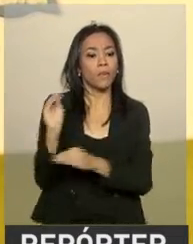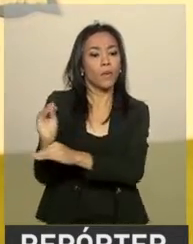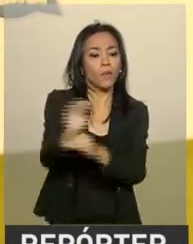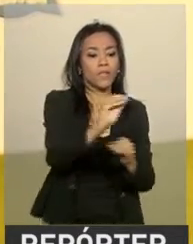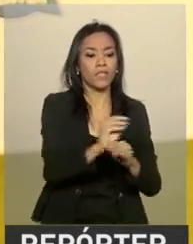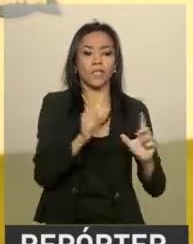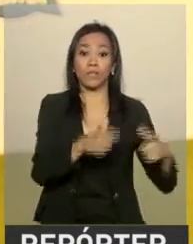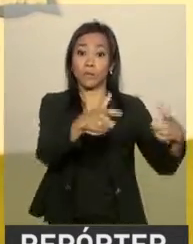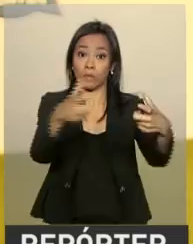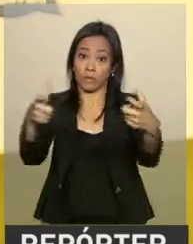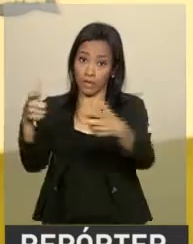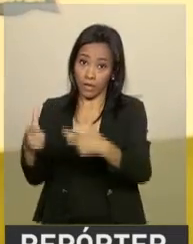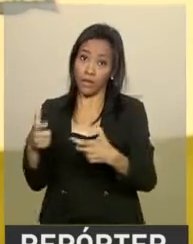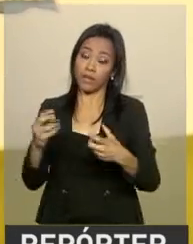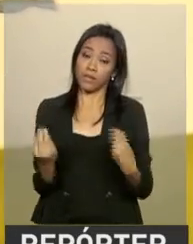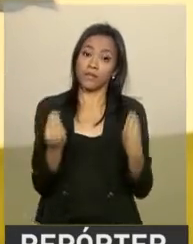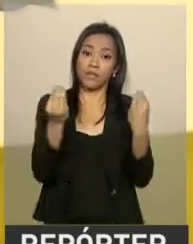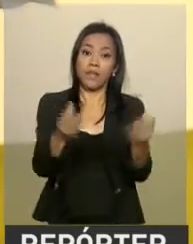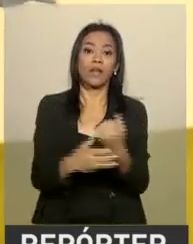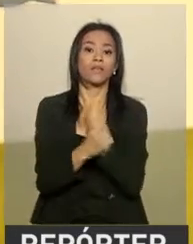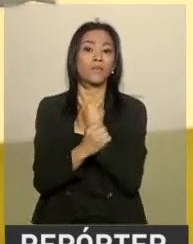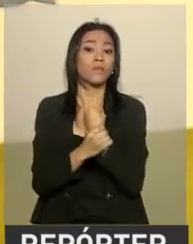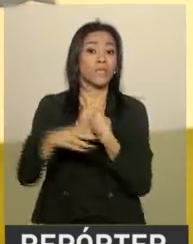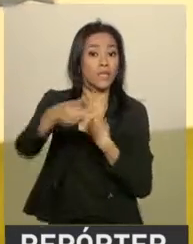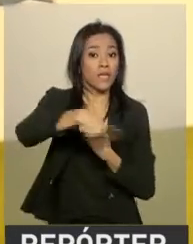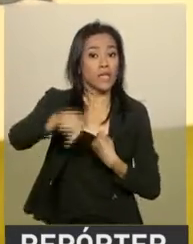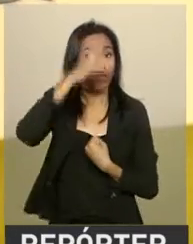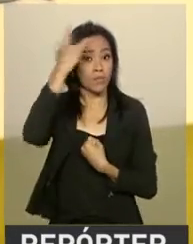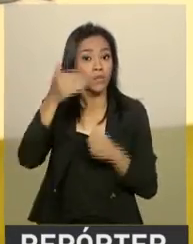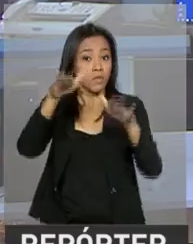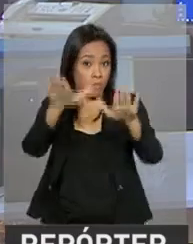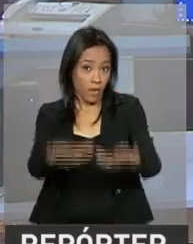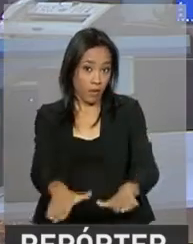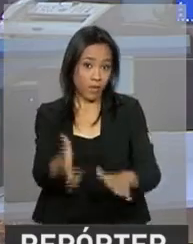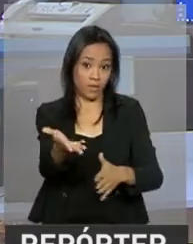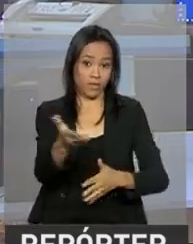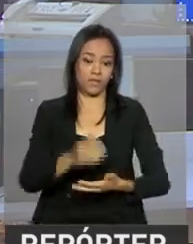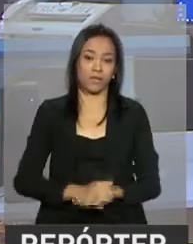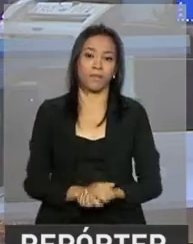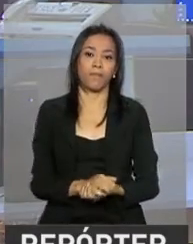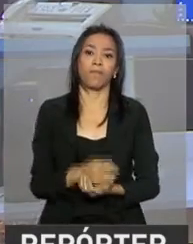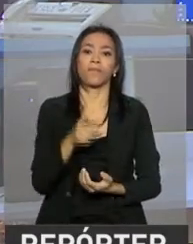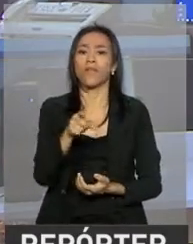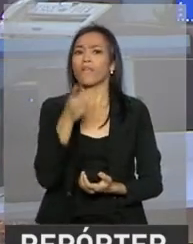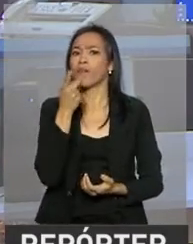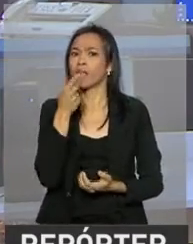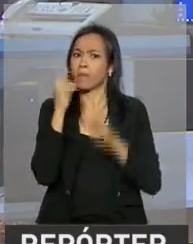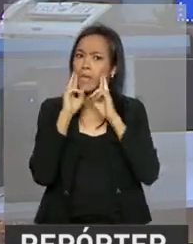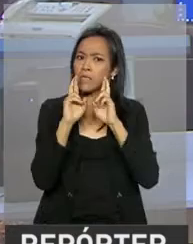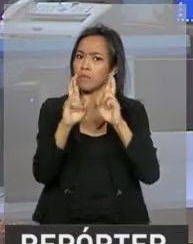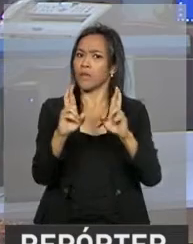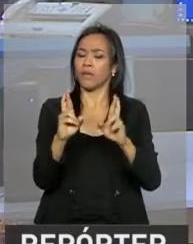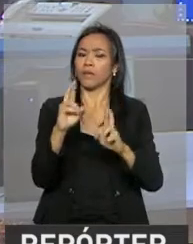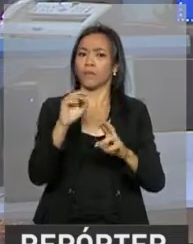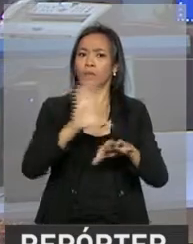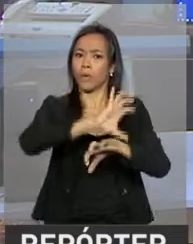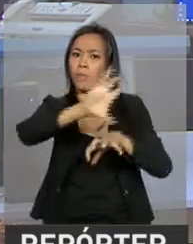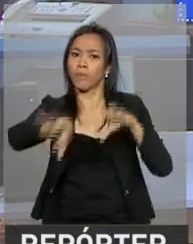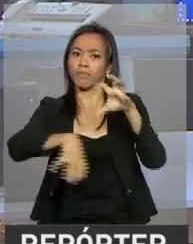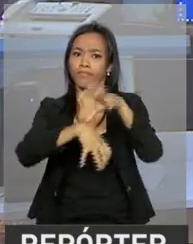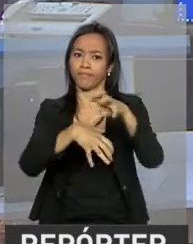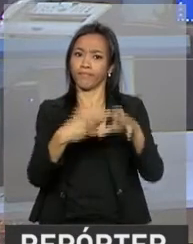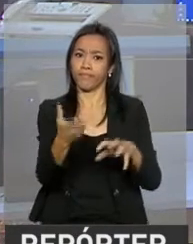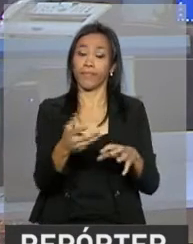esses territórios e da garantia para que essas pessoas permaneçam nesse território ainda falando em respeito ao meio ambiente embrapa desenvolveu